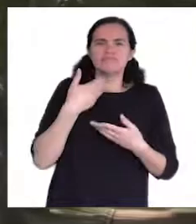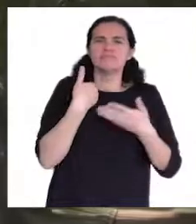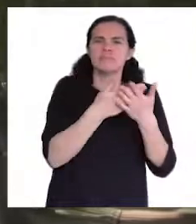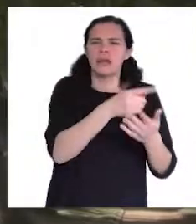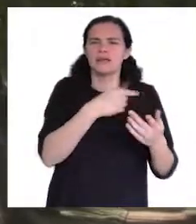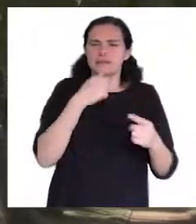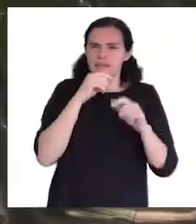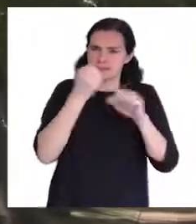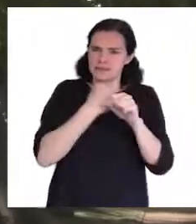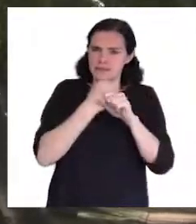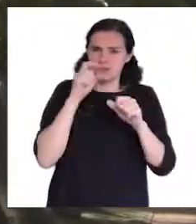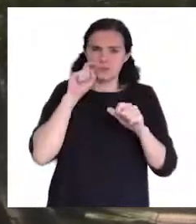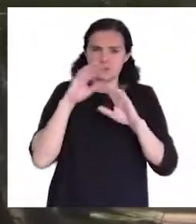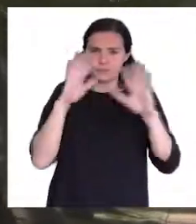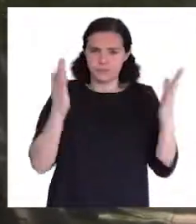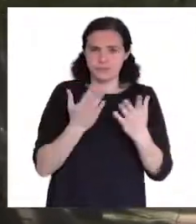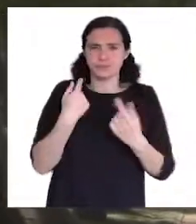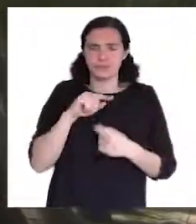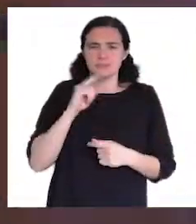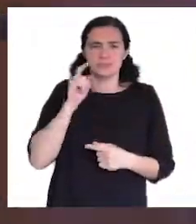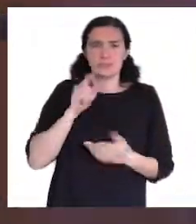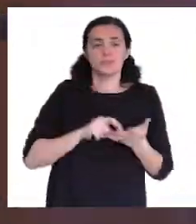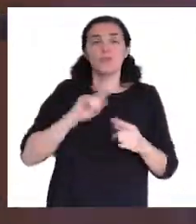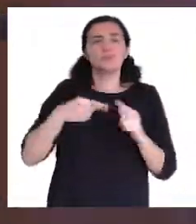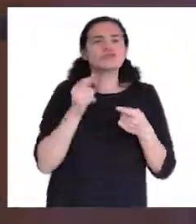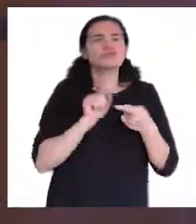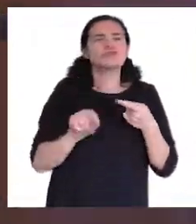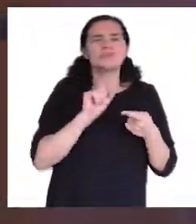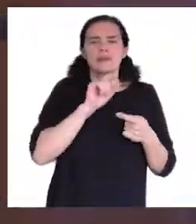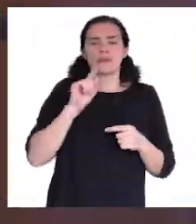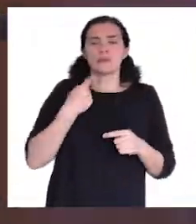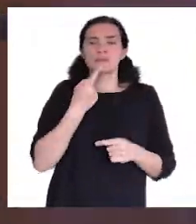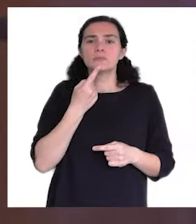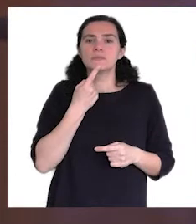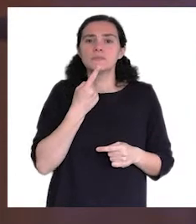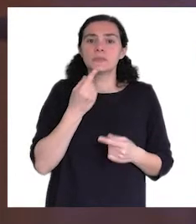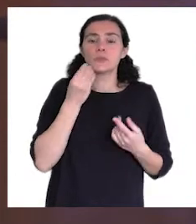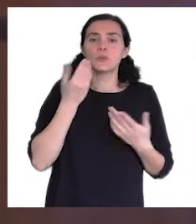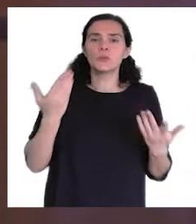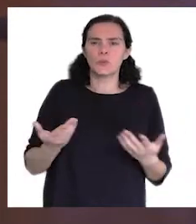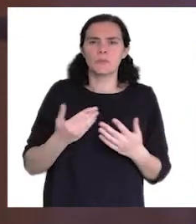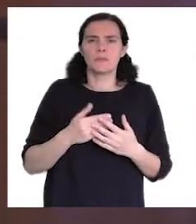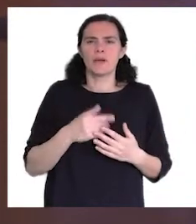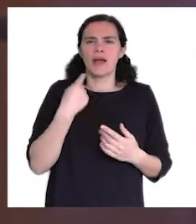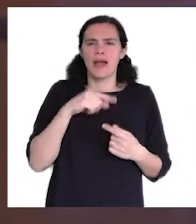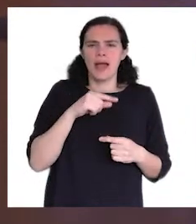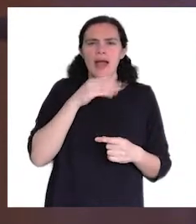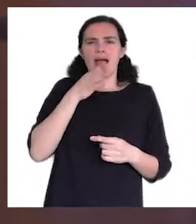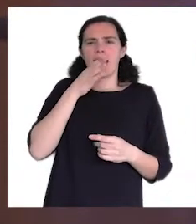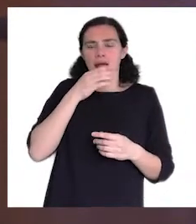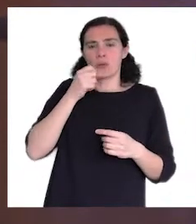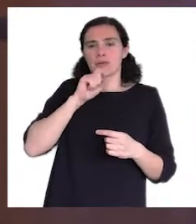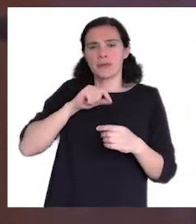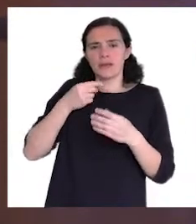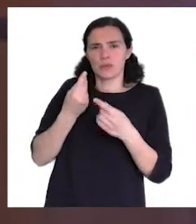serviços ecossistémicos que nós precisamos. Uma outra particularidade que esta exposição traz é a possibilidade de nós percebermos como é que a água e os